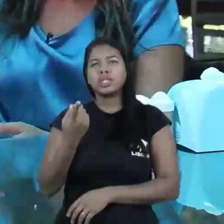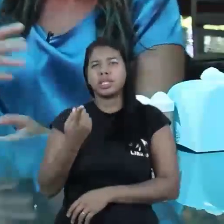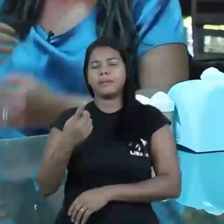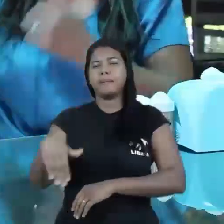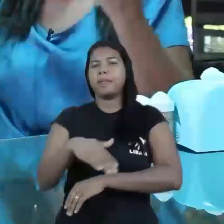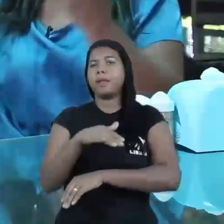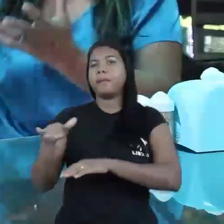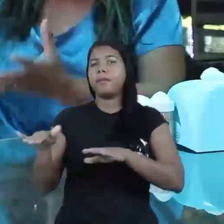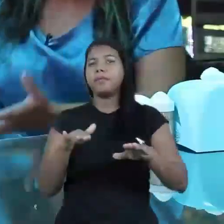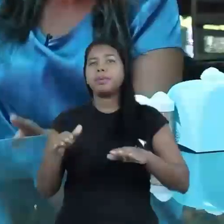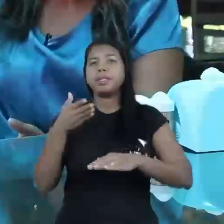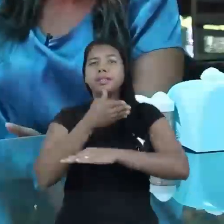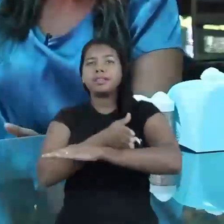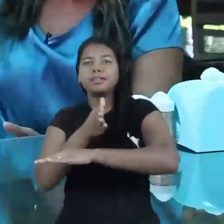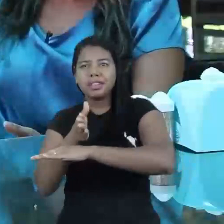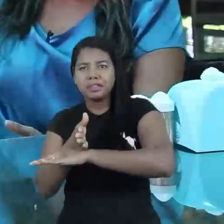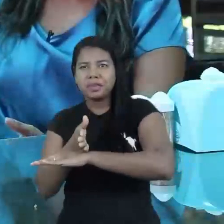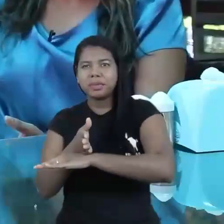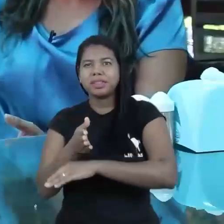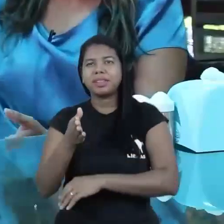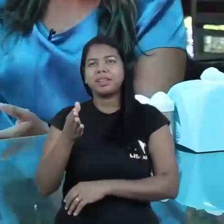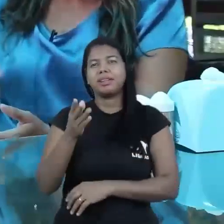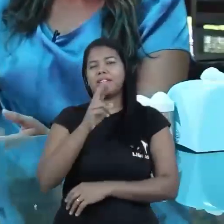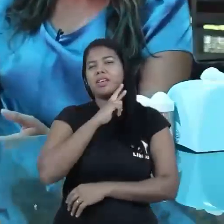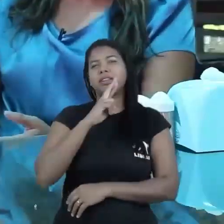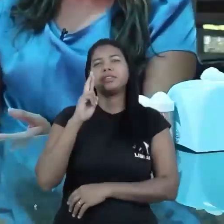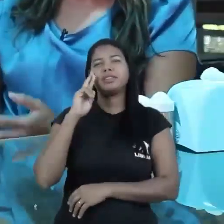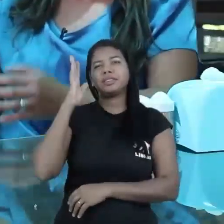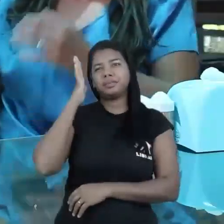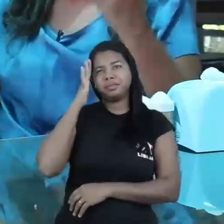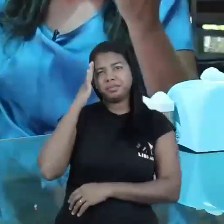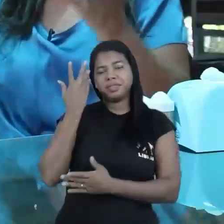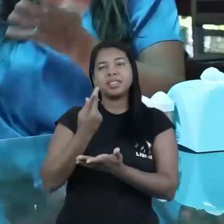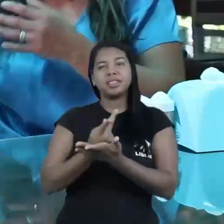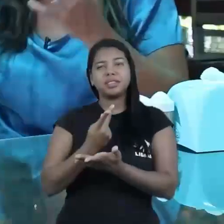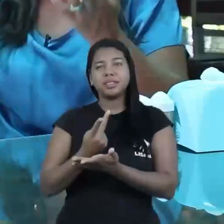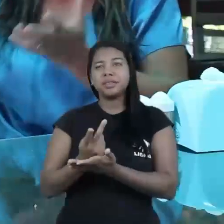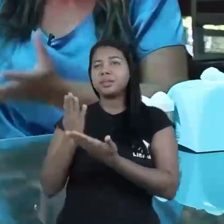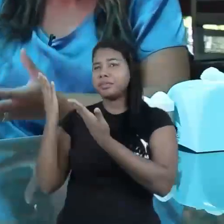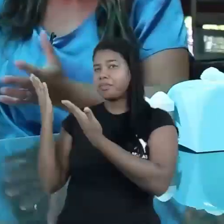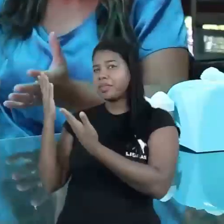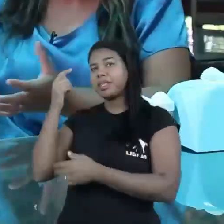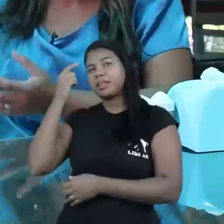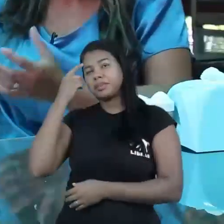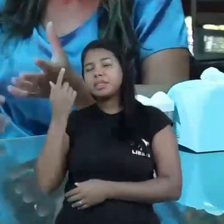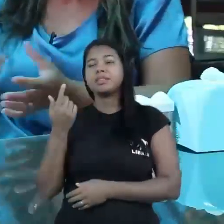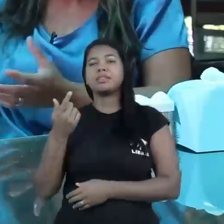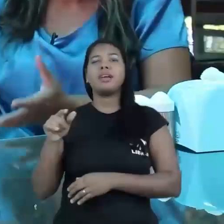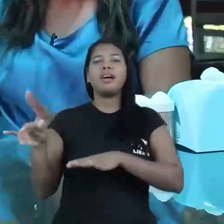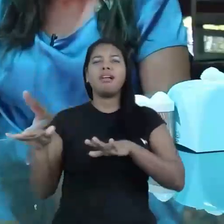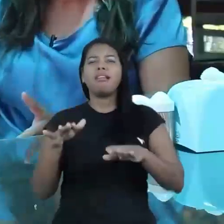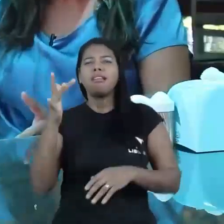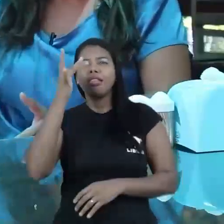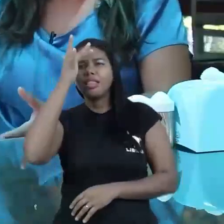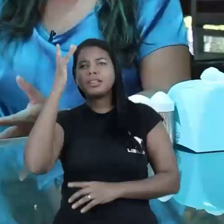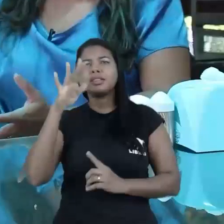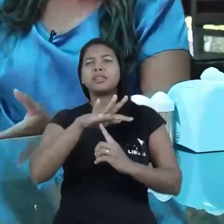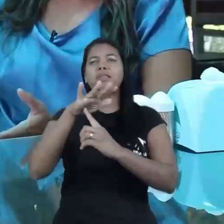movimentada, ele vai ser o seu público. Exatamente. Então, foi nesse erro que você achou que toda aquela movimentação de pessoas numa feira